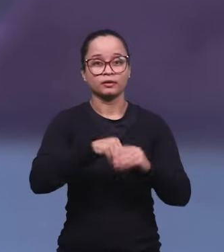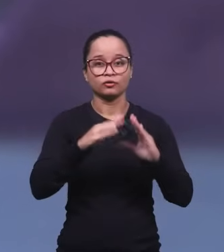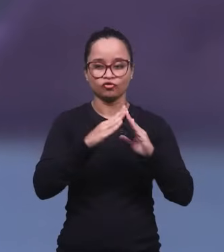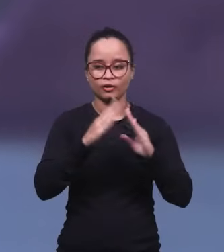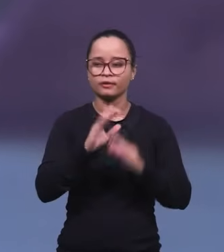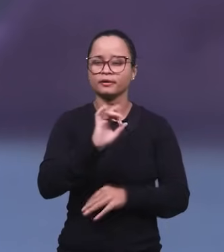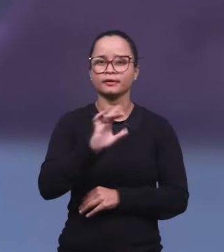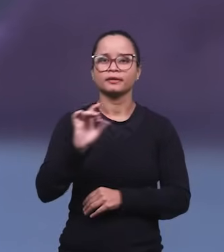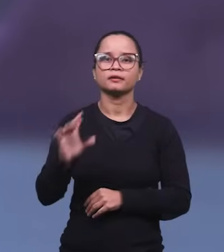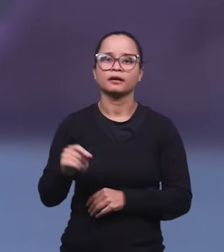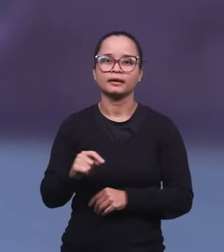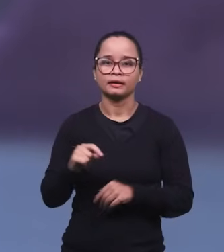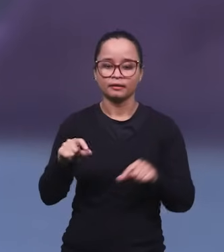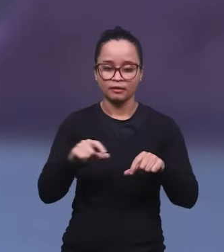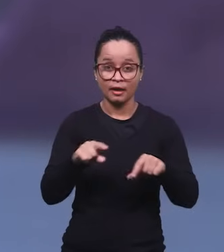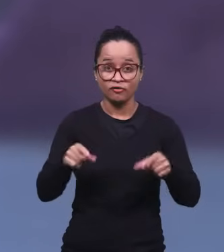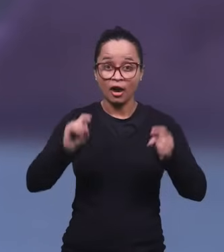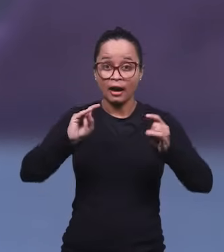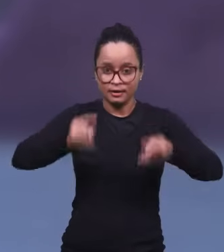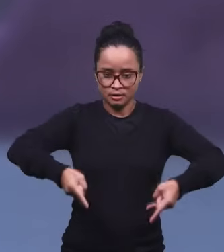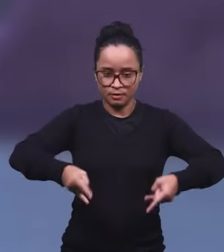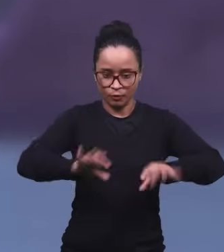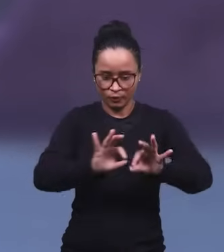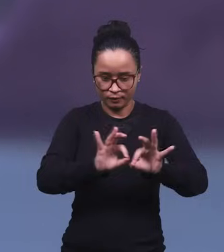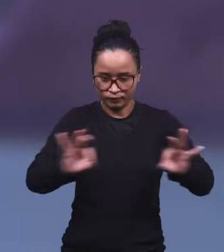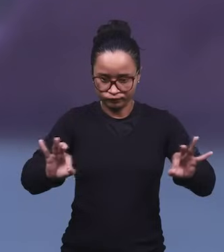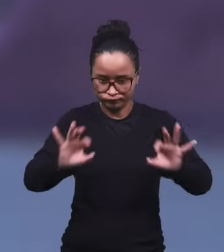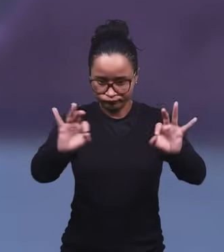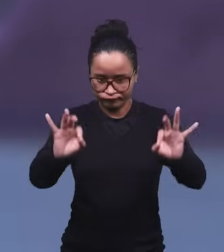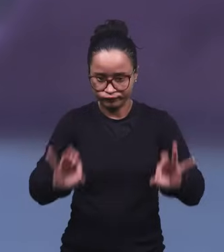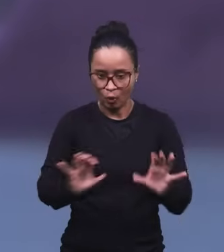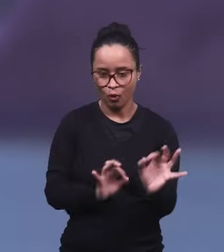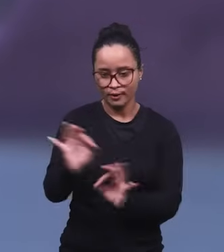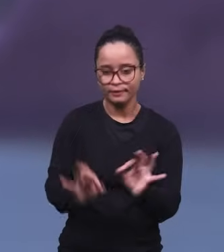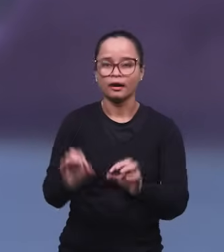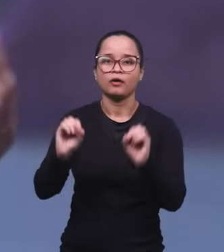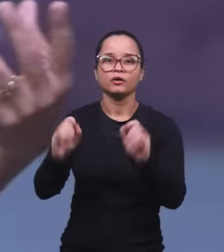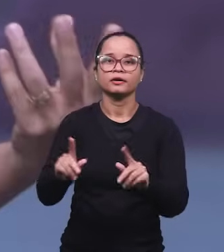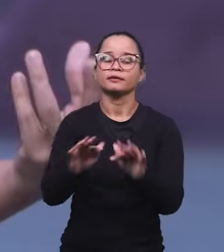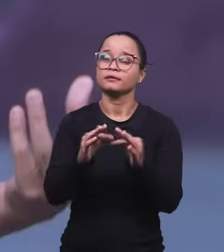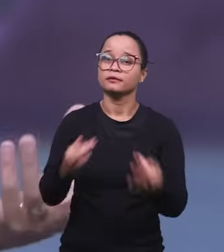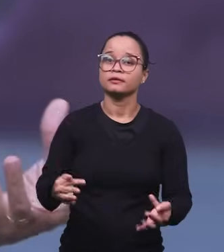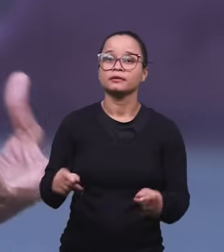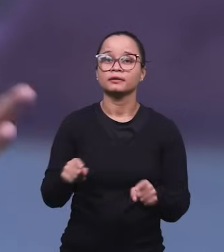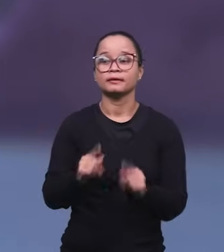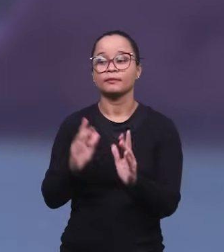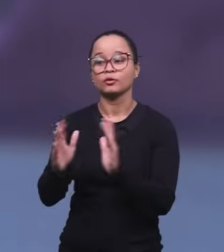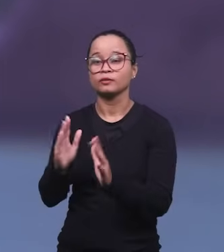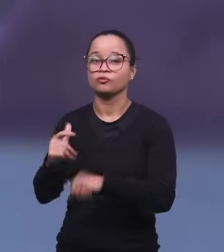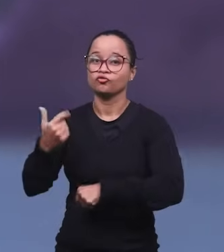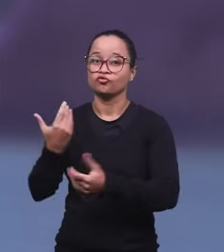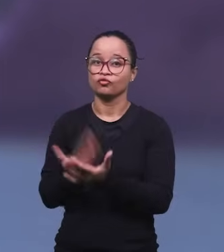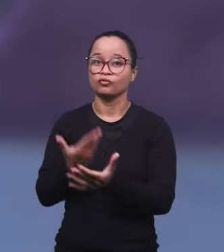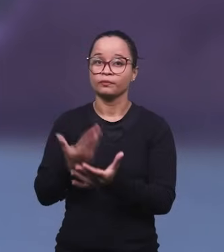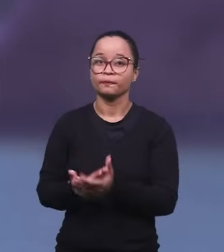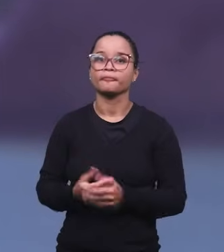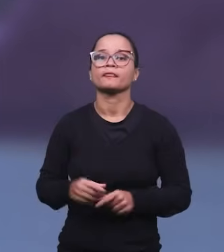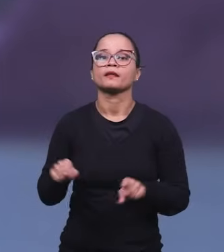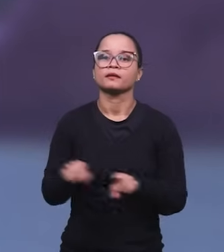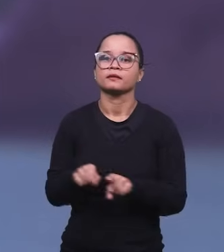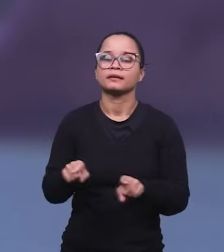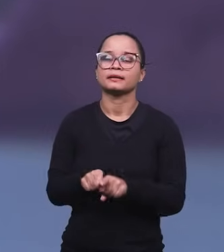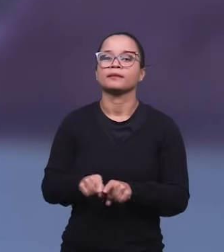que cada um faz em casa, que seja arrumar a cama. Dá para fazer uma coisa simples, mas dá para fazer todo mundo. Sim. O tempo de estudo, o tempo